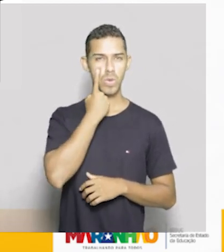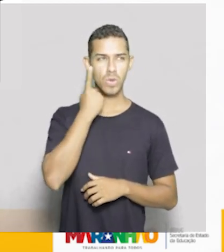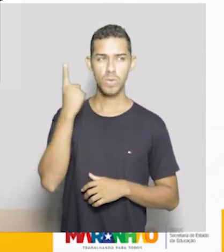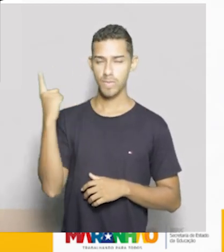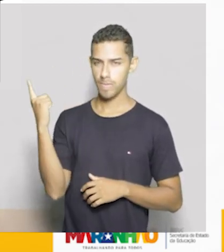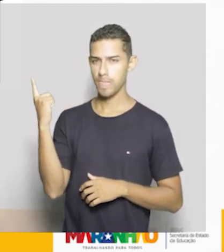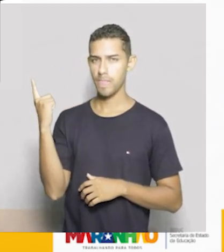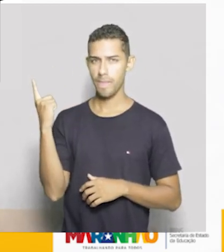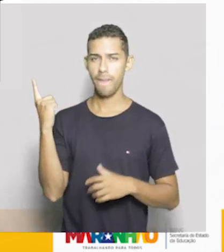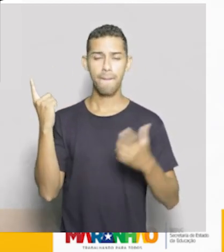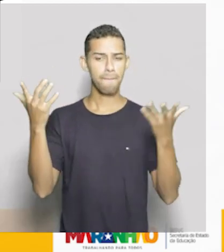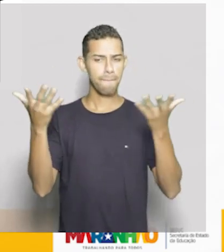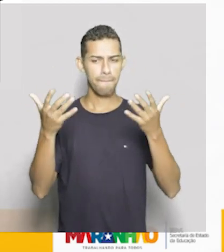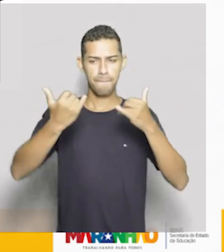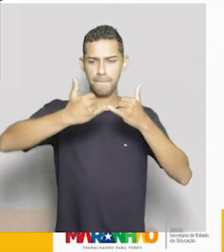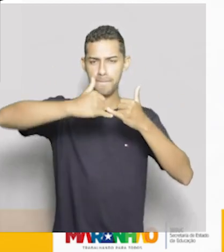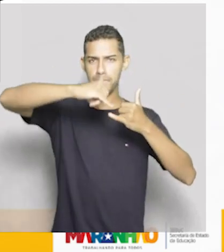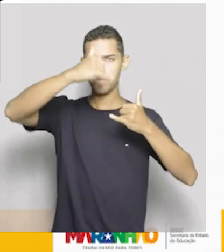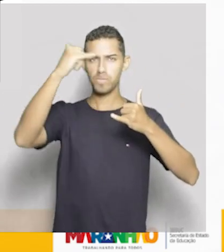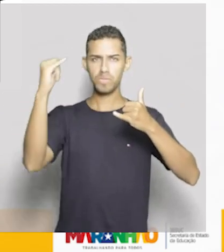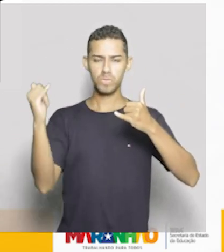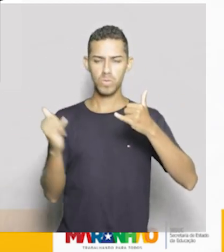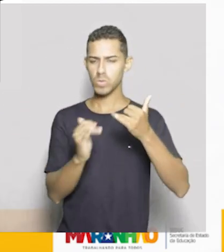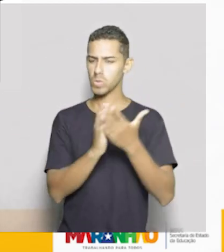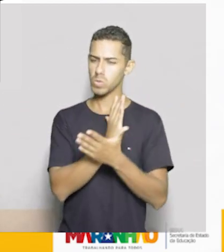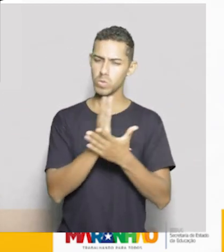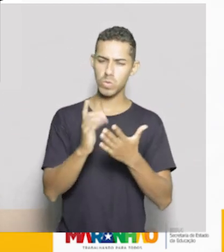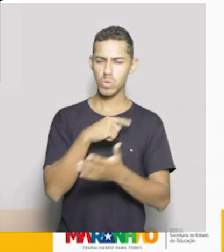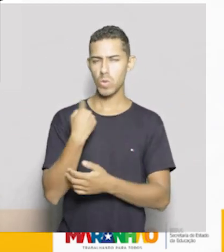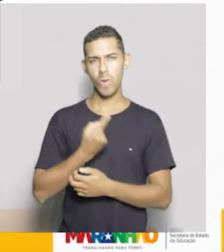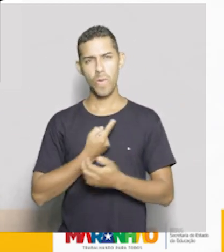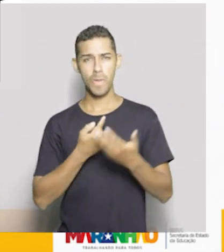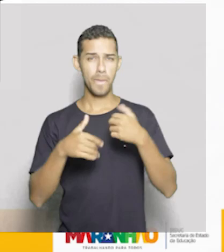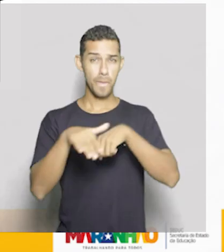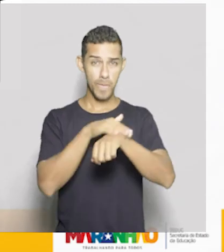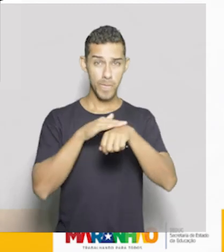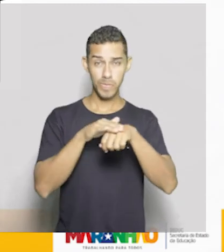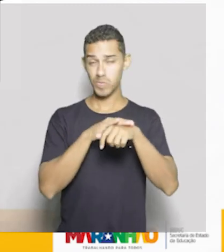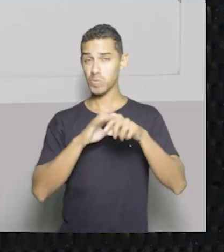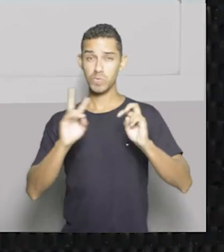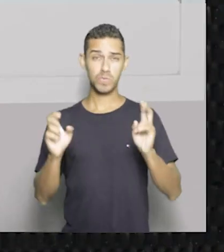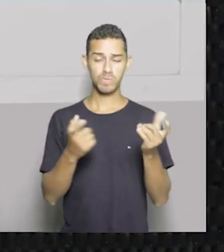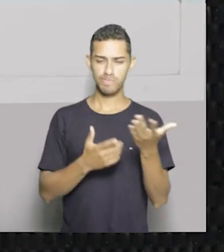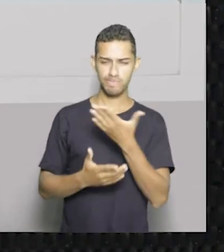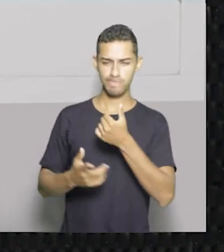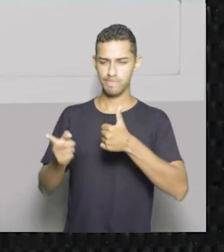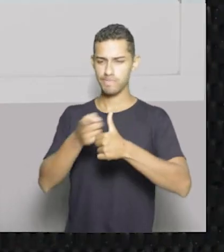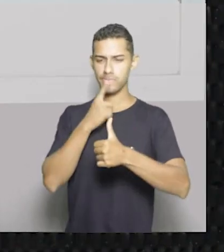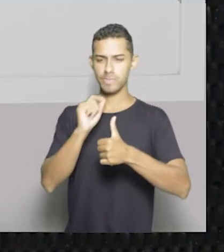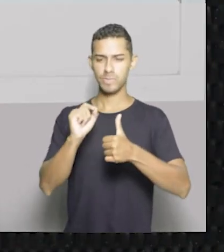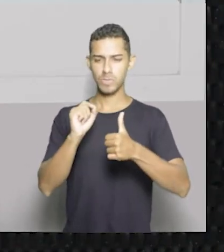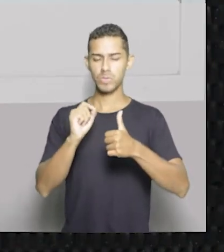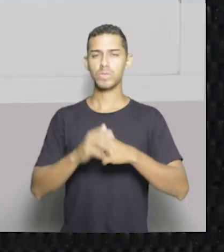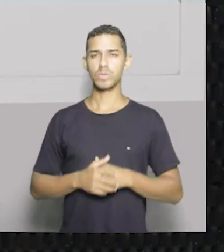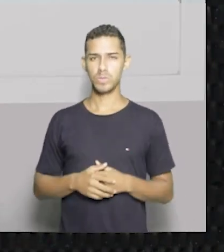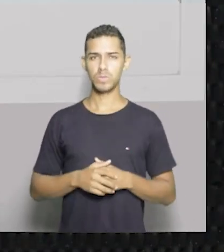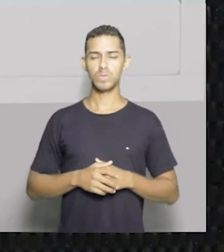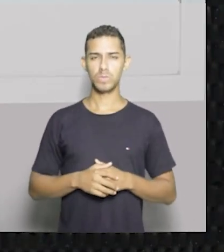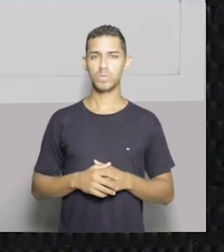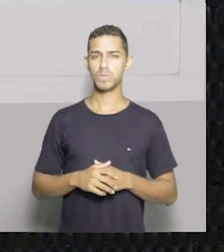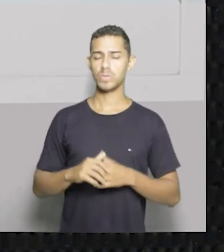circuito aqui. Esse circuito eu trouxe alguns elementos para a gente conversar sobre eles. O primeiro aqui é o